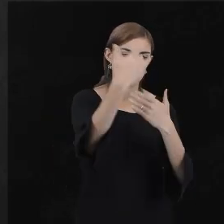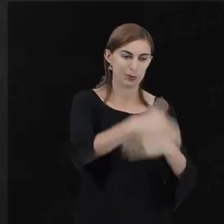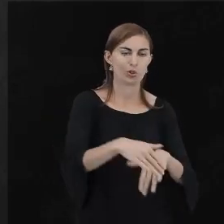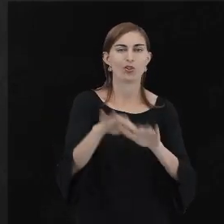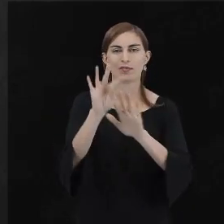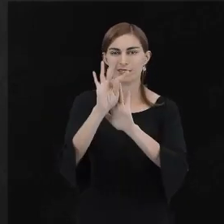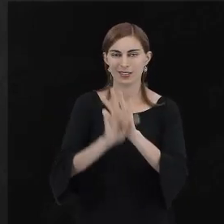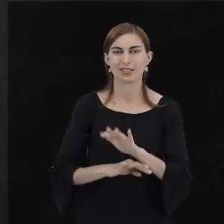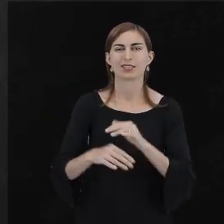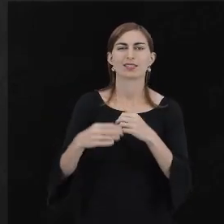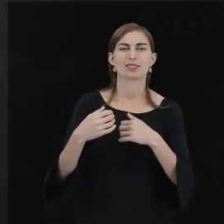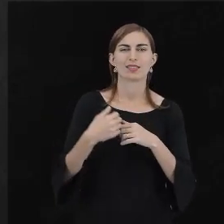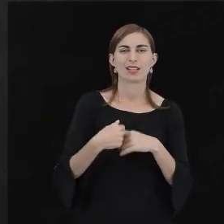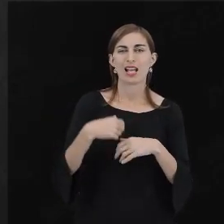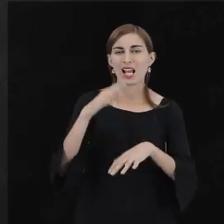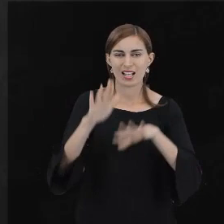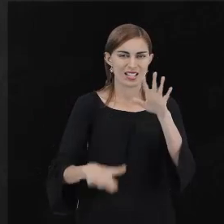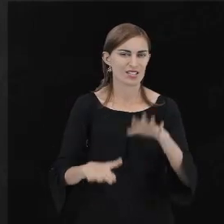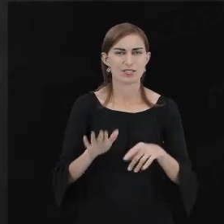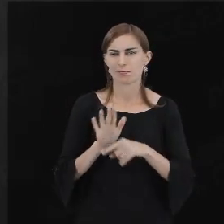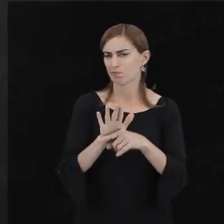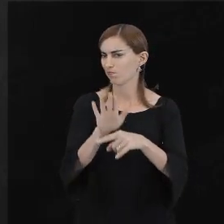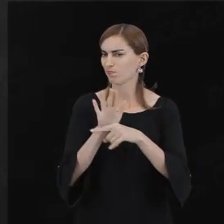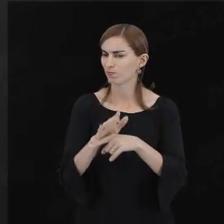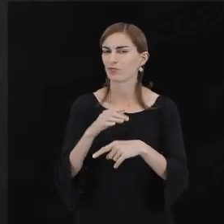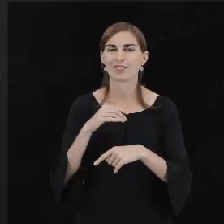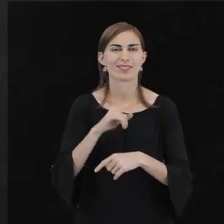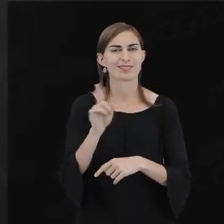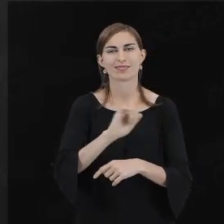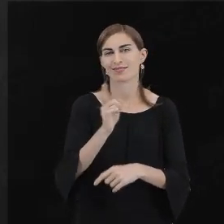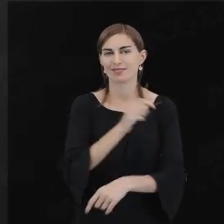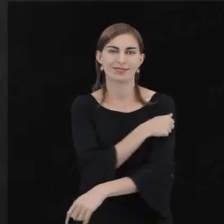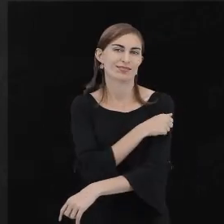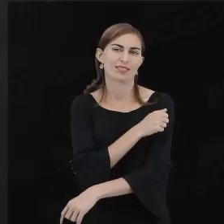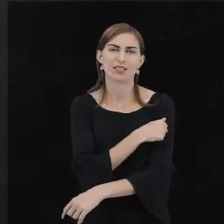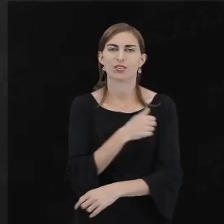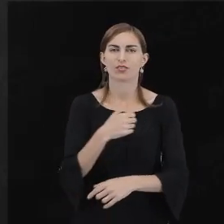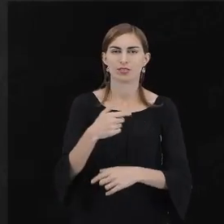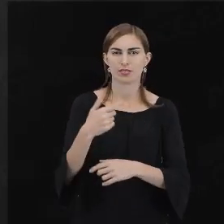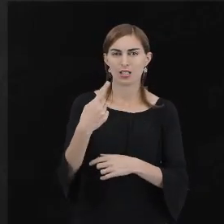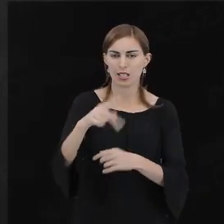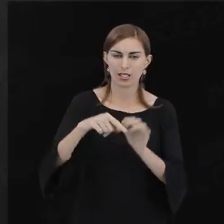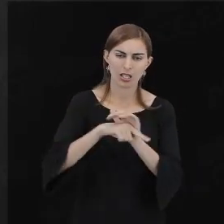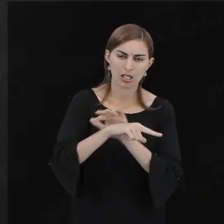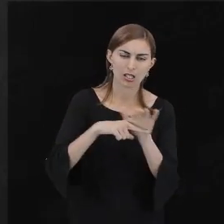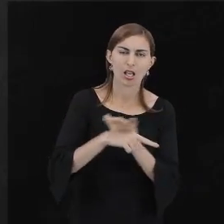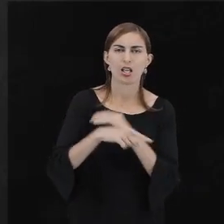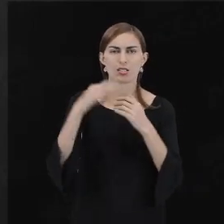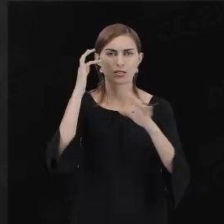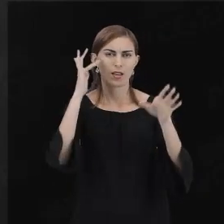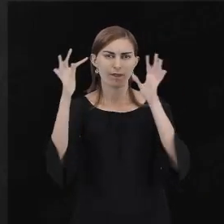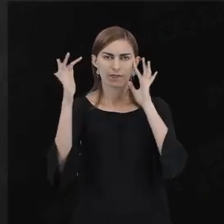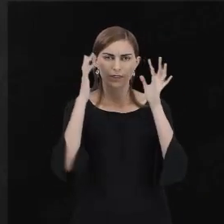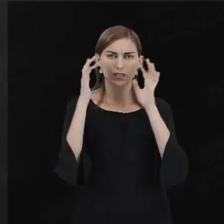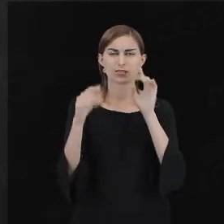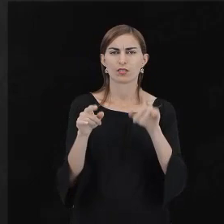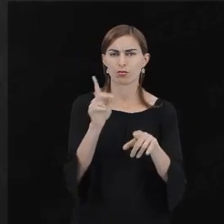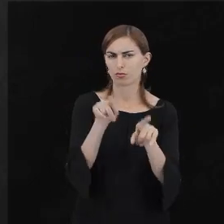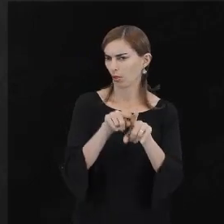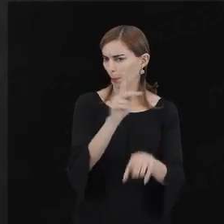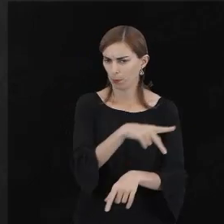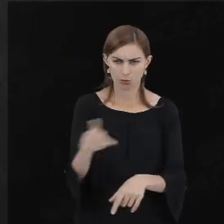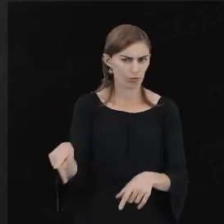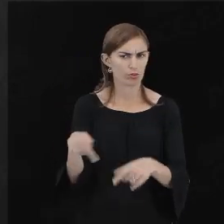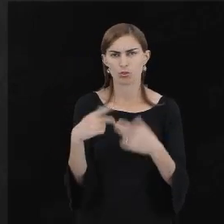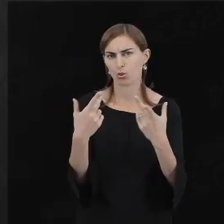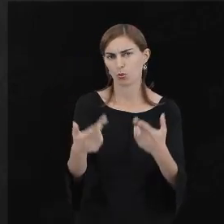emancipatório que vai oferecer aos professores os dados sobre os estudantes e como eles se desenvolvem nas suas aprendizagens, e o tempo para o professor